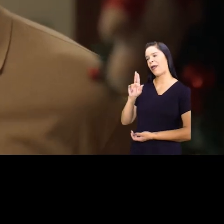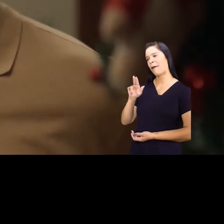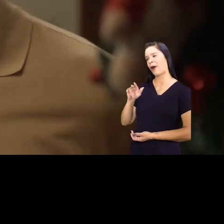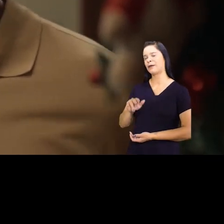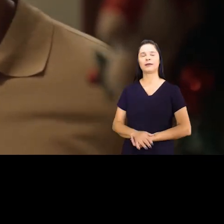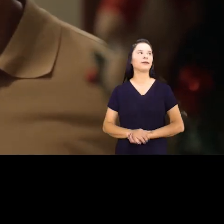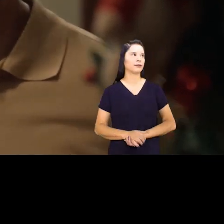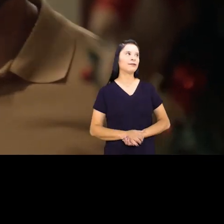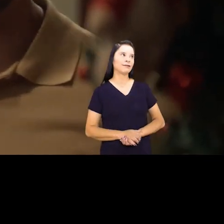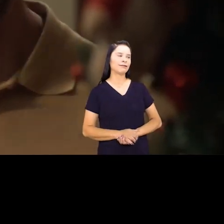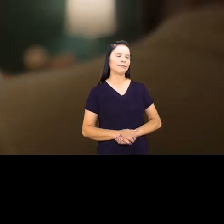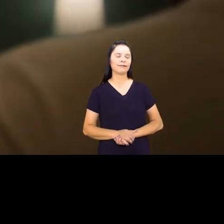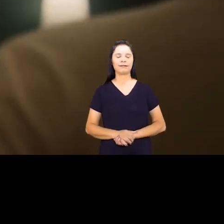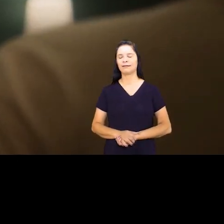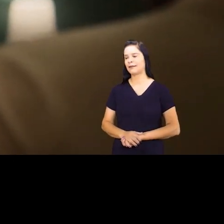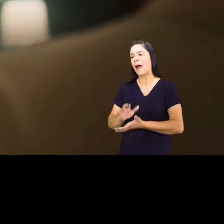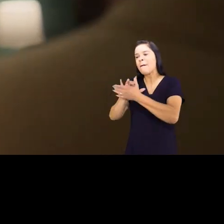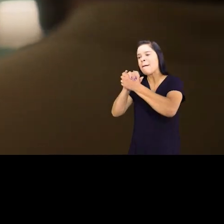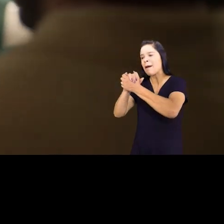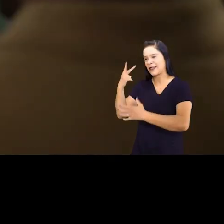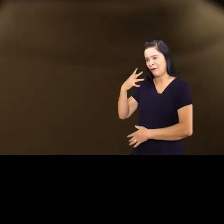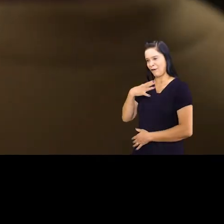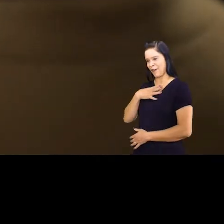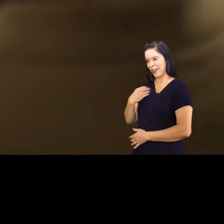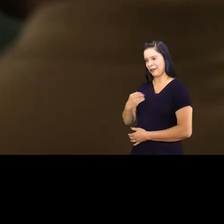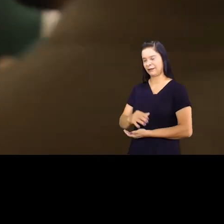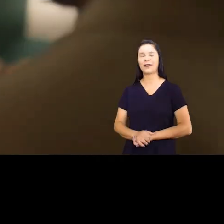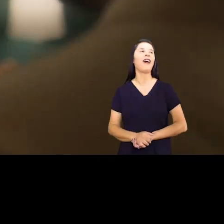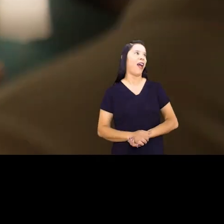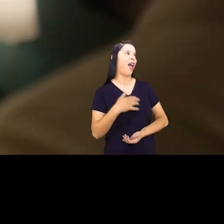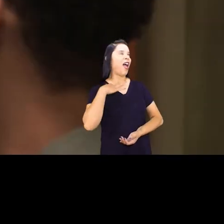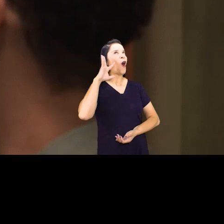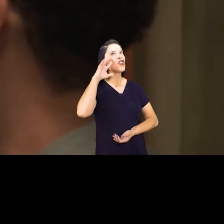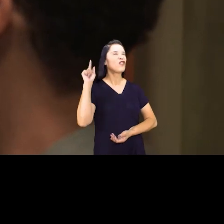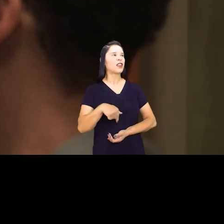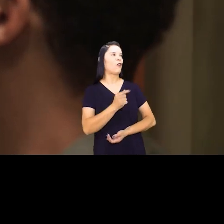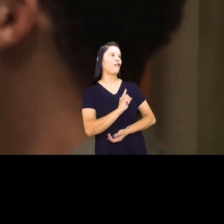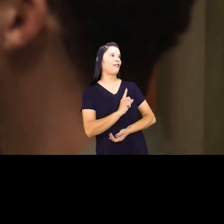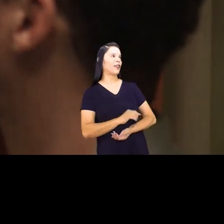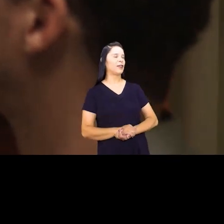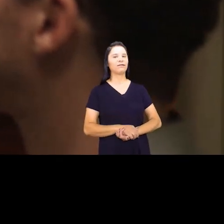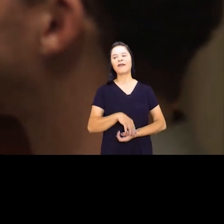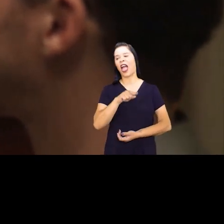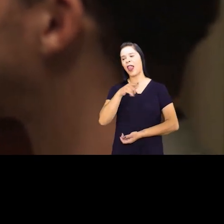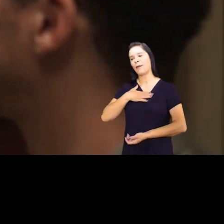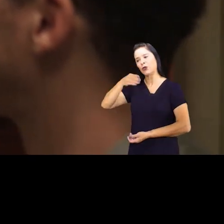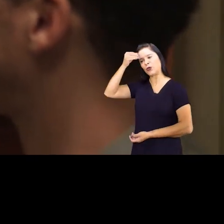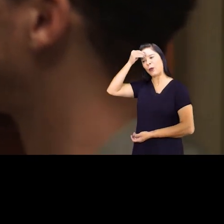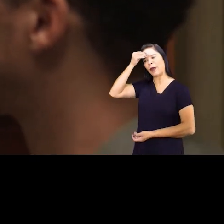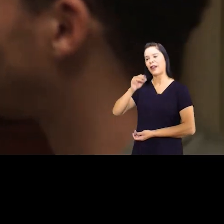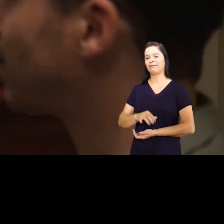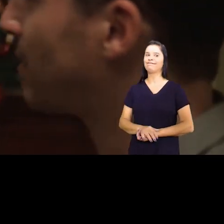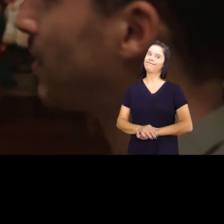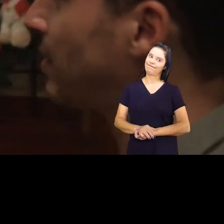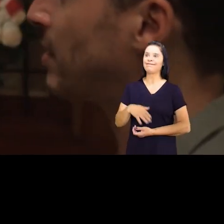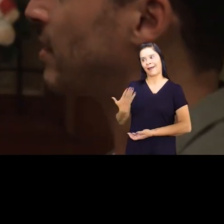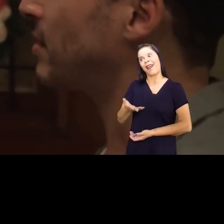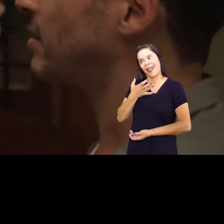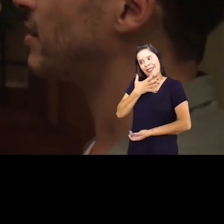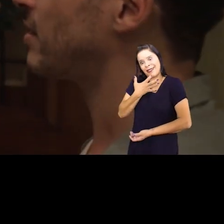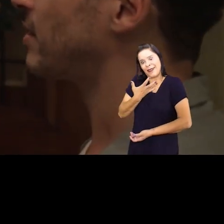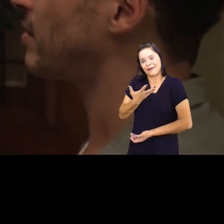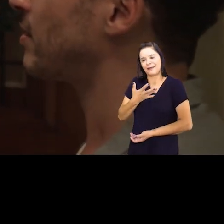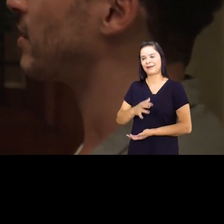mano. Parabéns pelo moleque. É, achei que você nem vinha. É meu sobrinho. Ah. E é